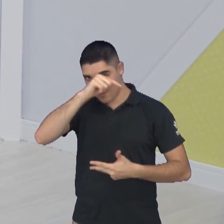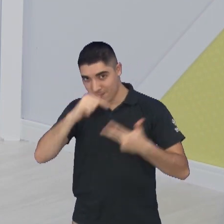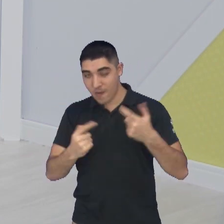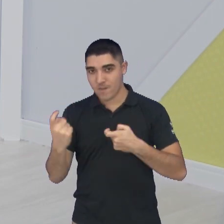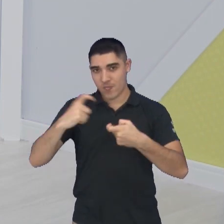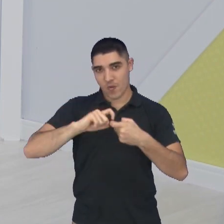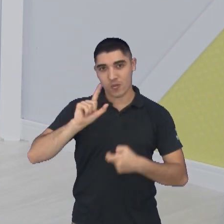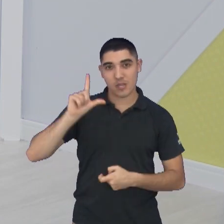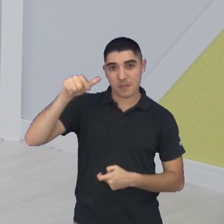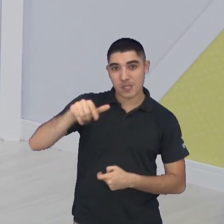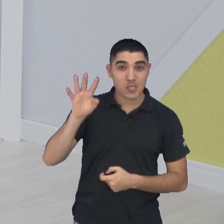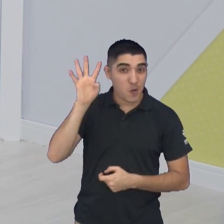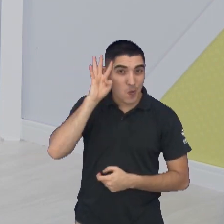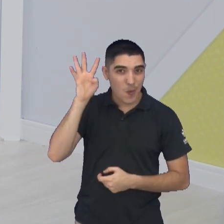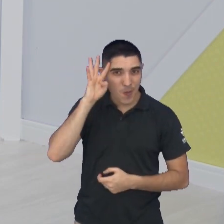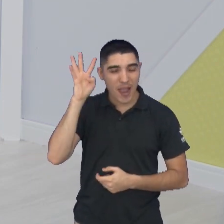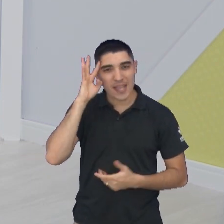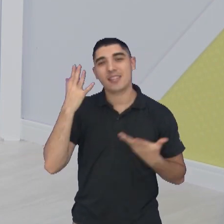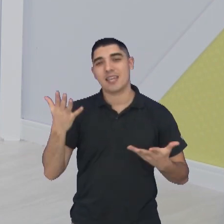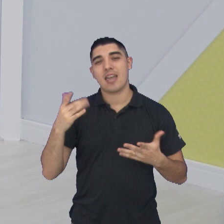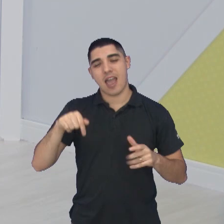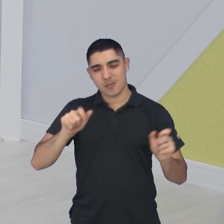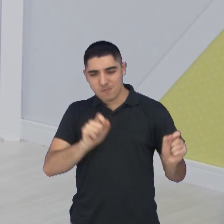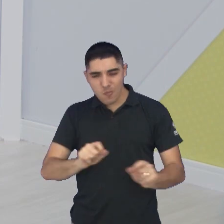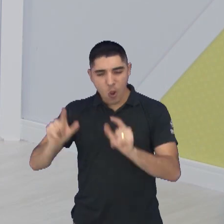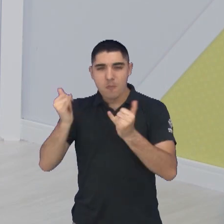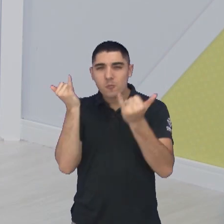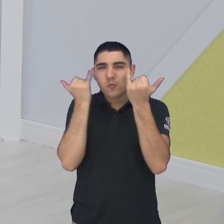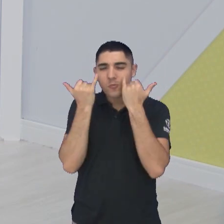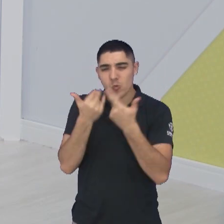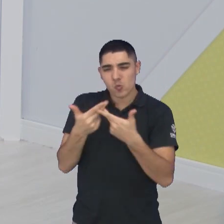gente volta na próxima quarta-feira com muito mais